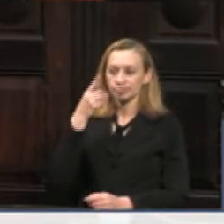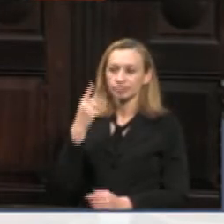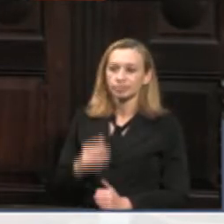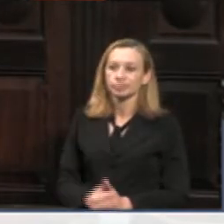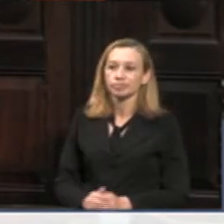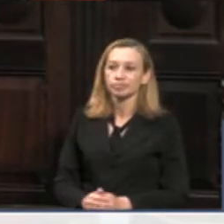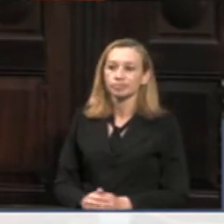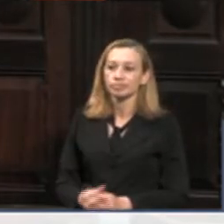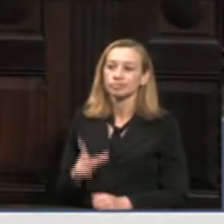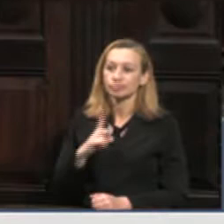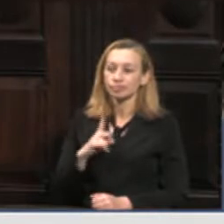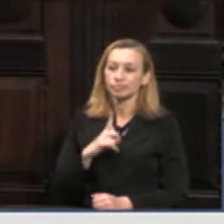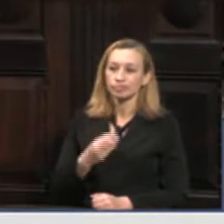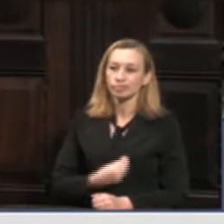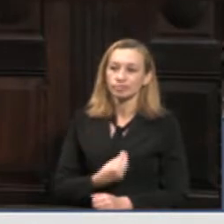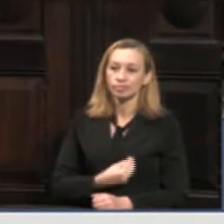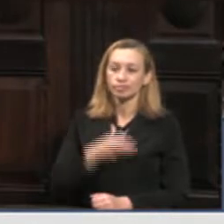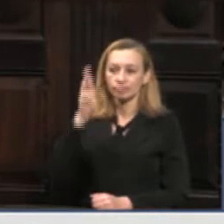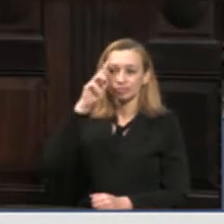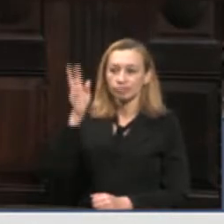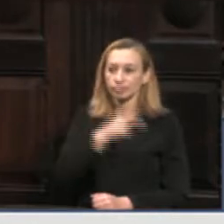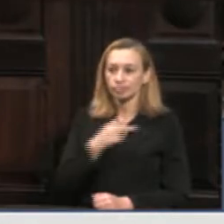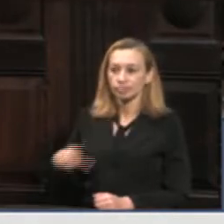temos convivido, senhor presidente,